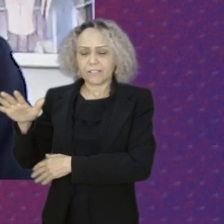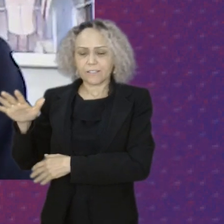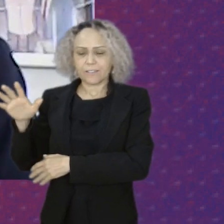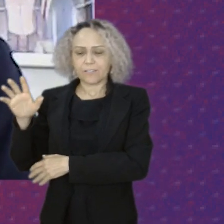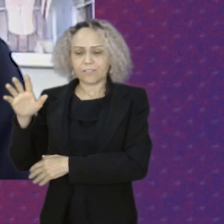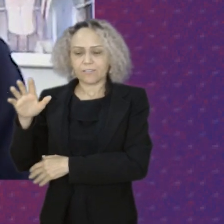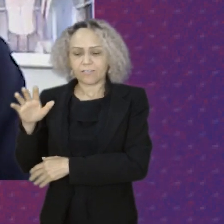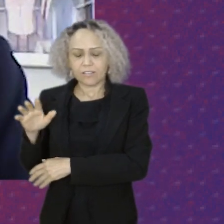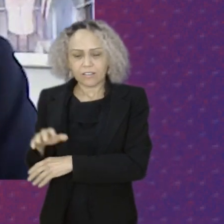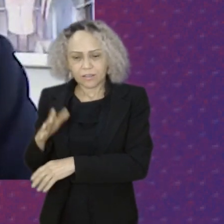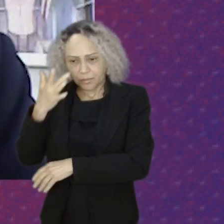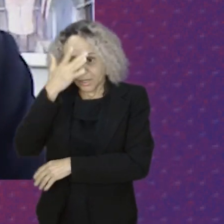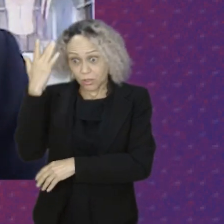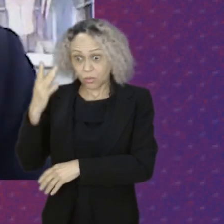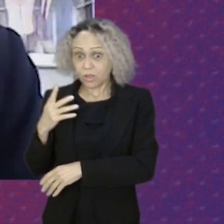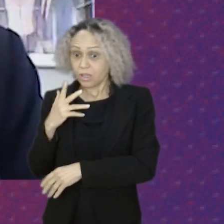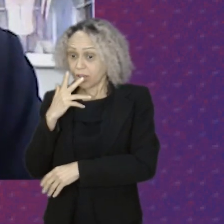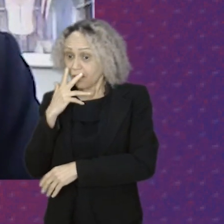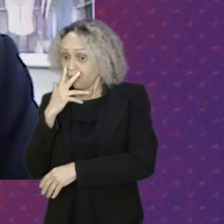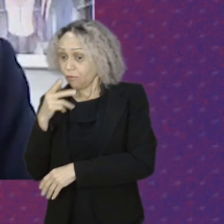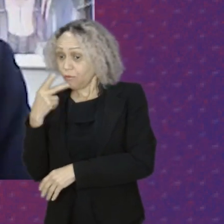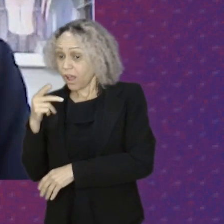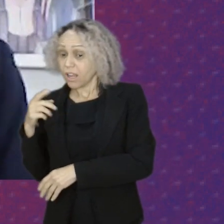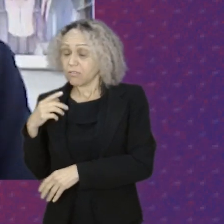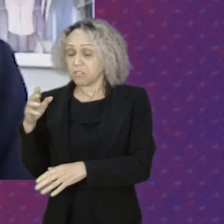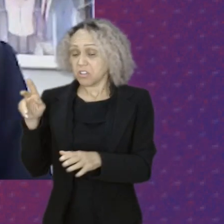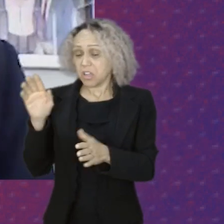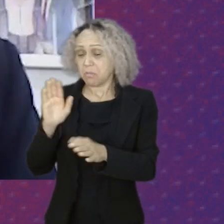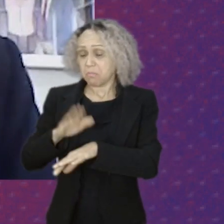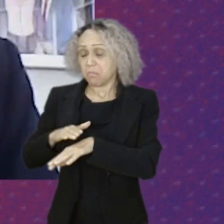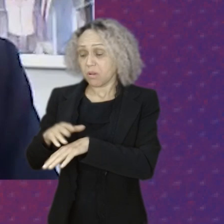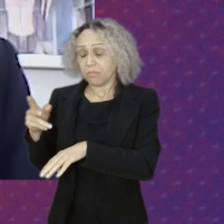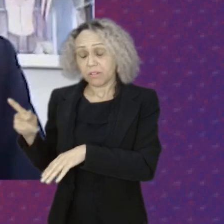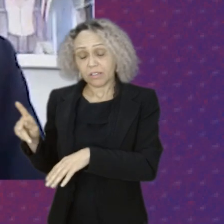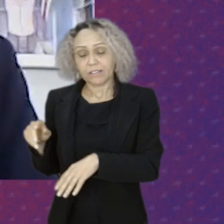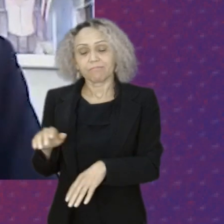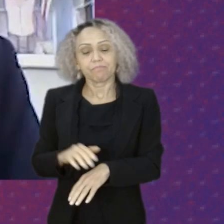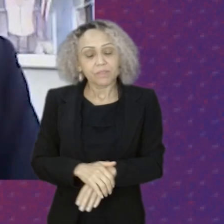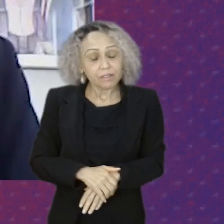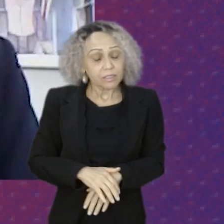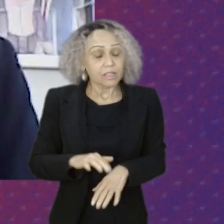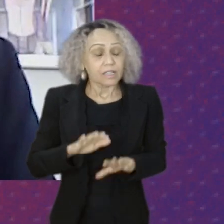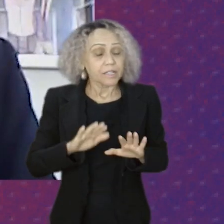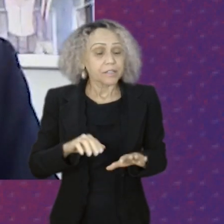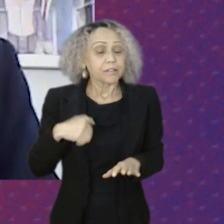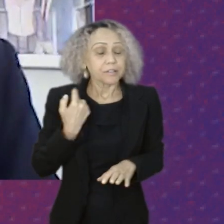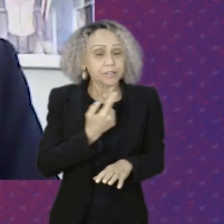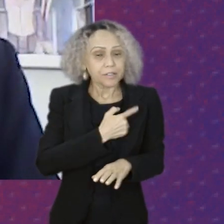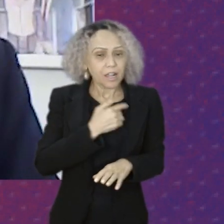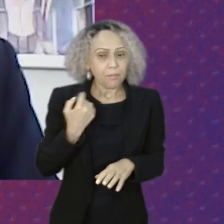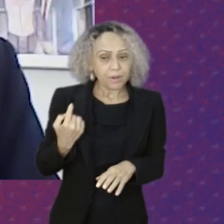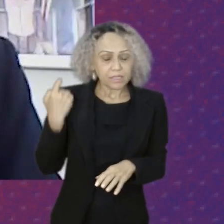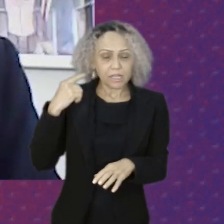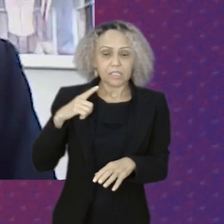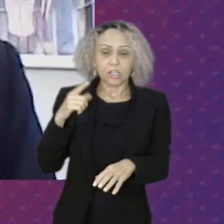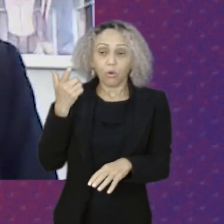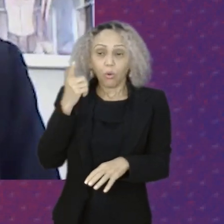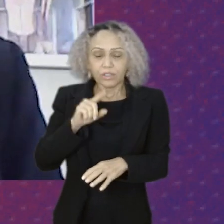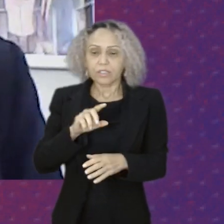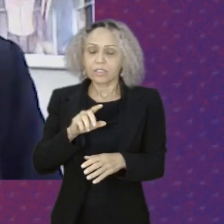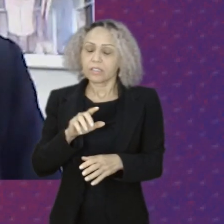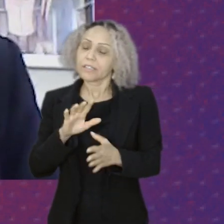governo anterior, e nós estamos aí, de novo, de volta, esse processo de Roncadorzinho